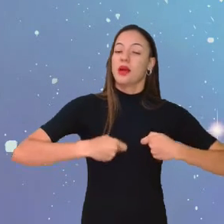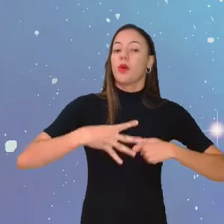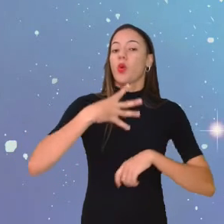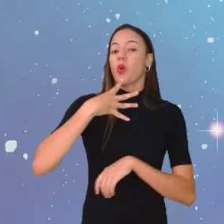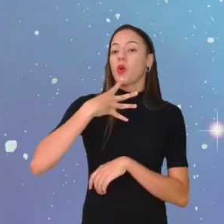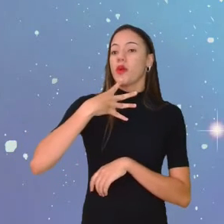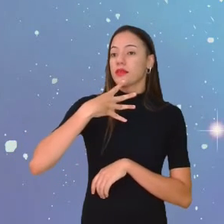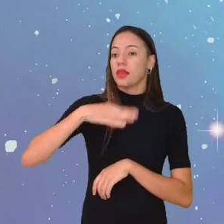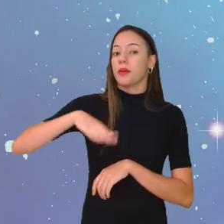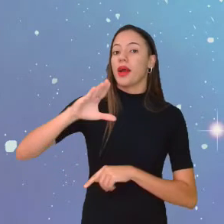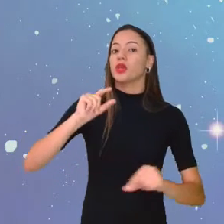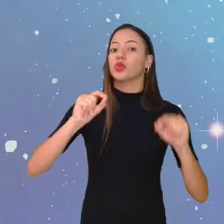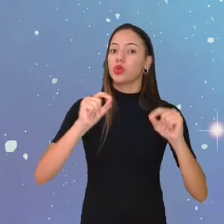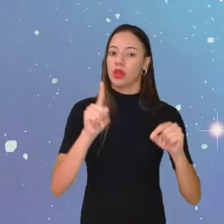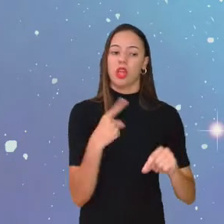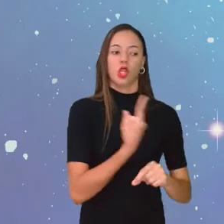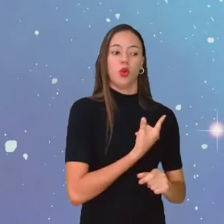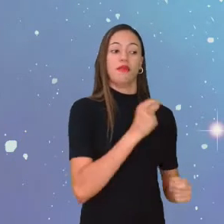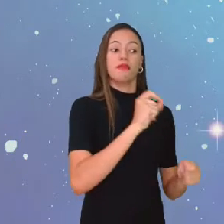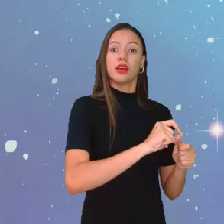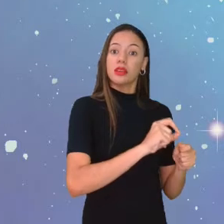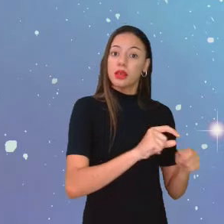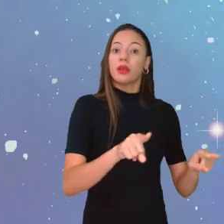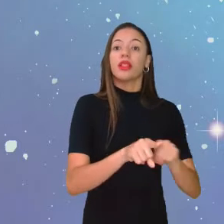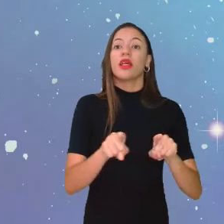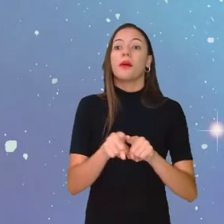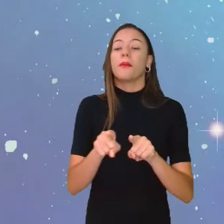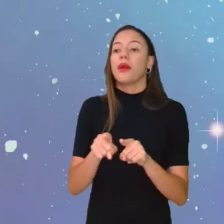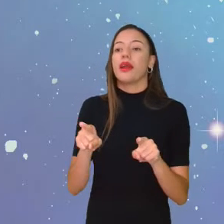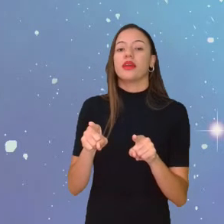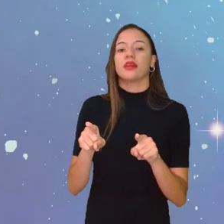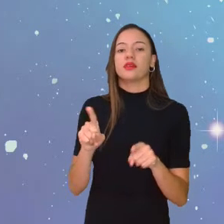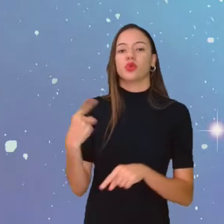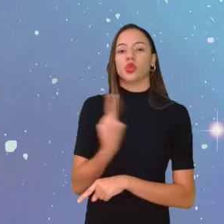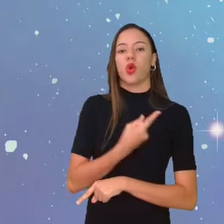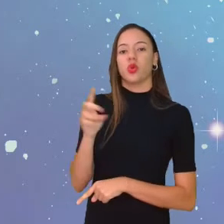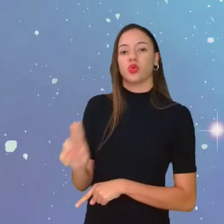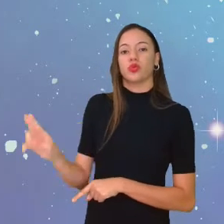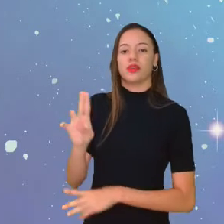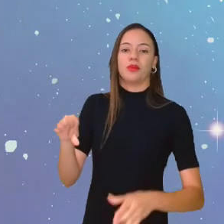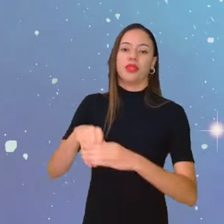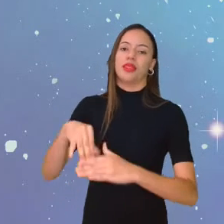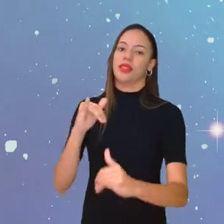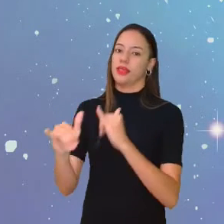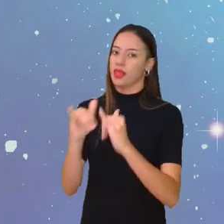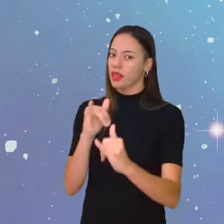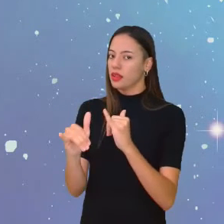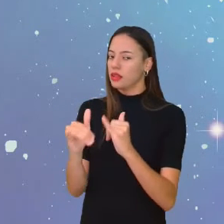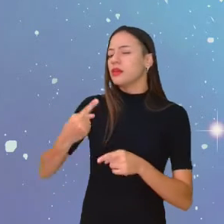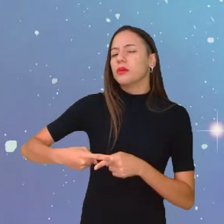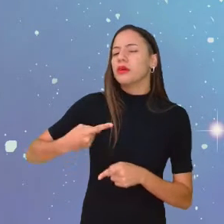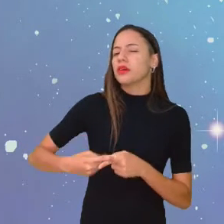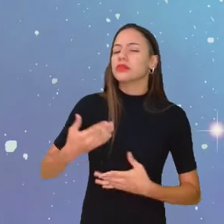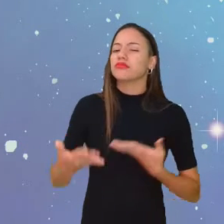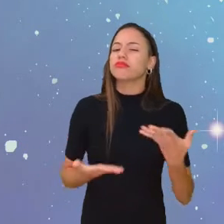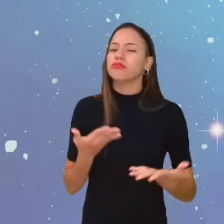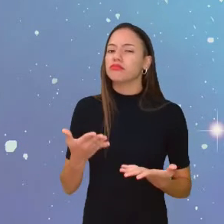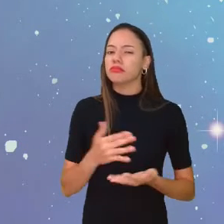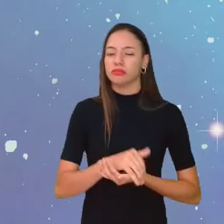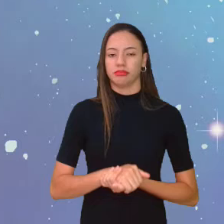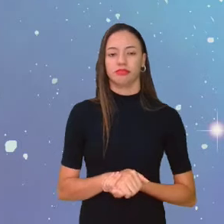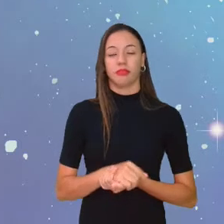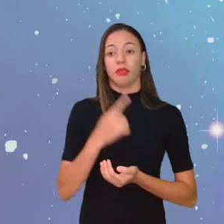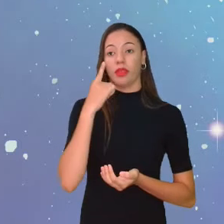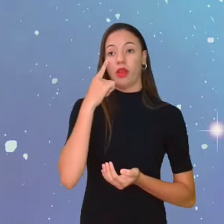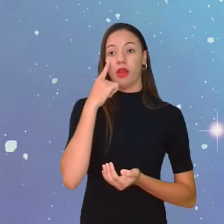gente faz e o que é que a gente consome nas redes sociais, na internet de uma maneira geral. Porque o que acontece é o seguinte, quando a gente